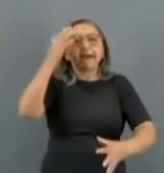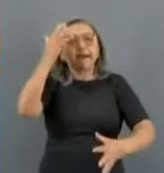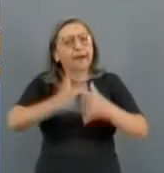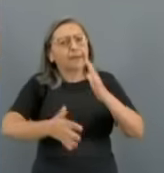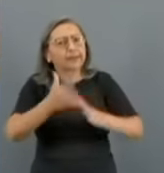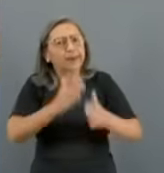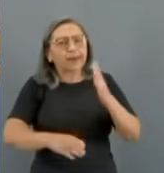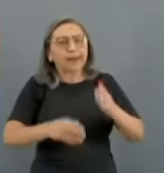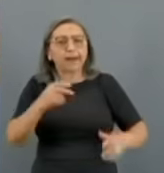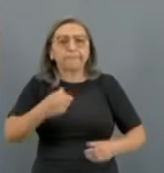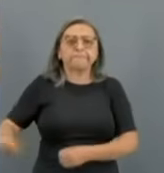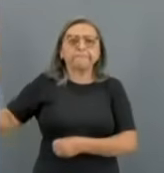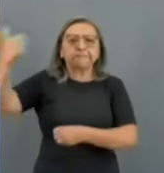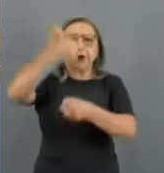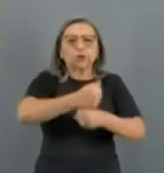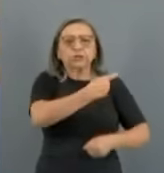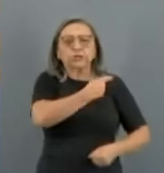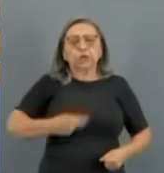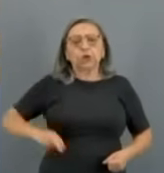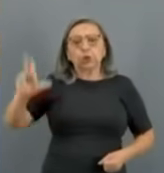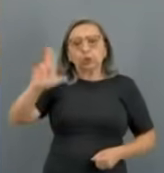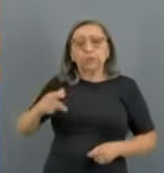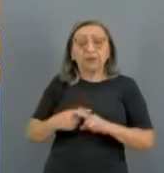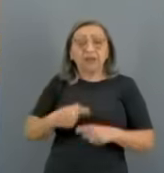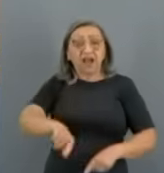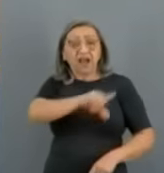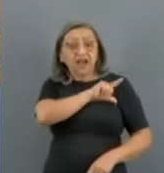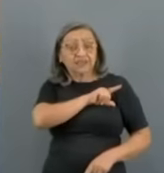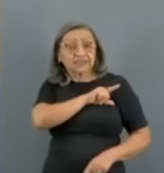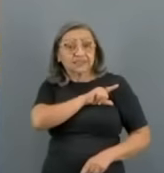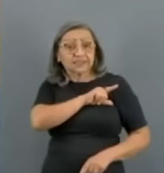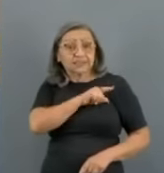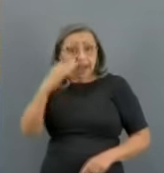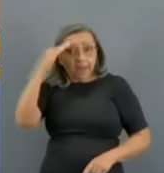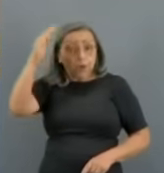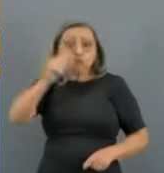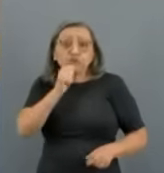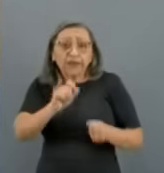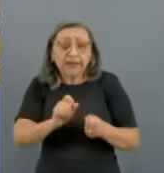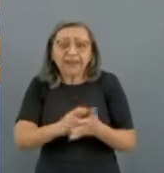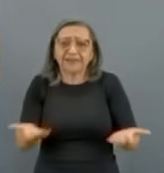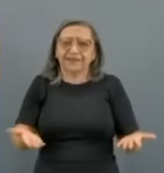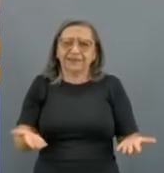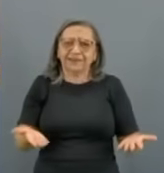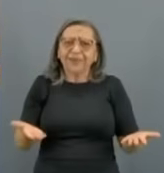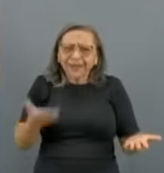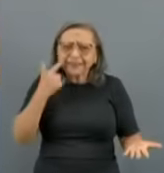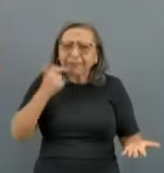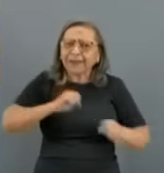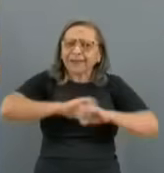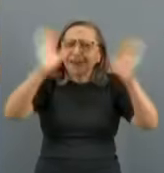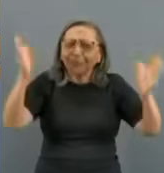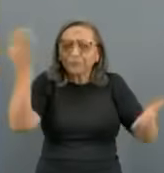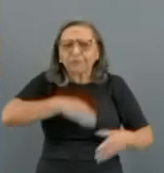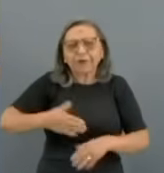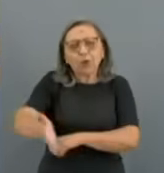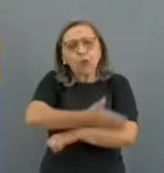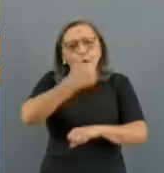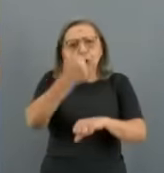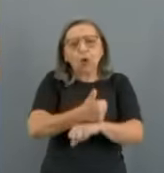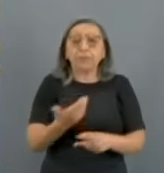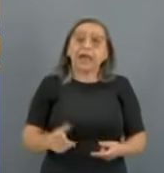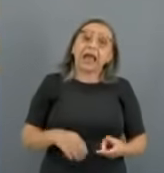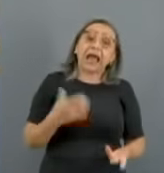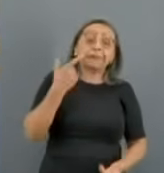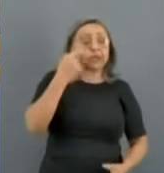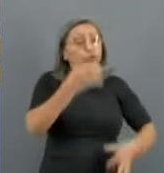Lula. Porque as Forças Armadas não tinham feito nada ainda. É ou não é um golpe de Estado? Ah, mas foi julgado pela Justiça Comum.